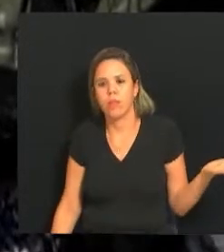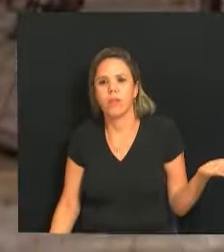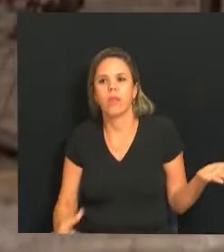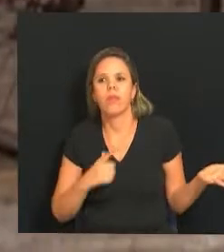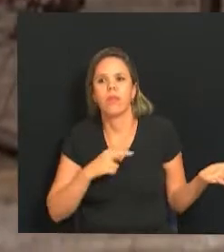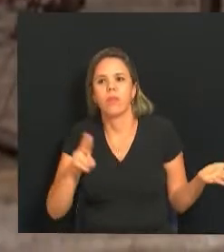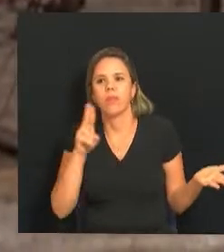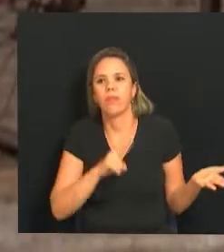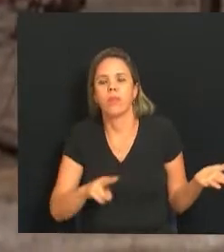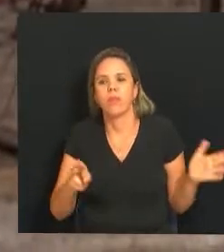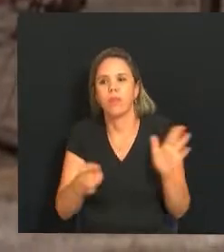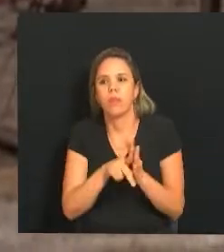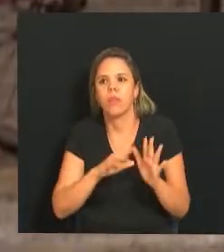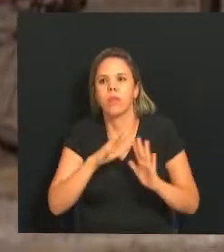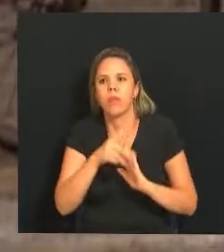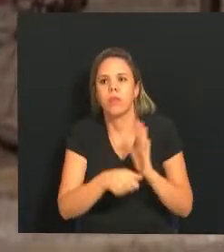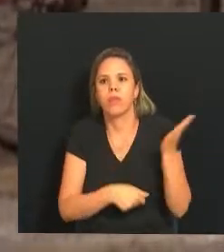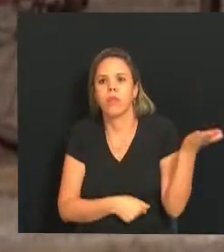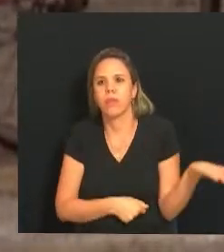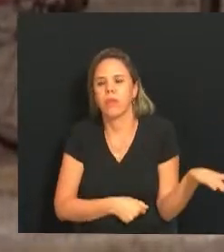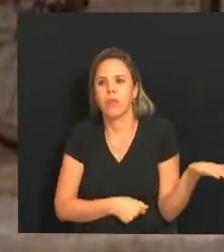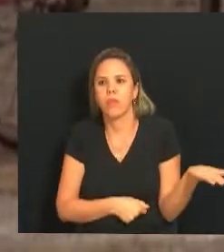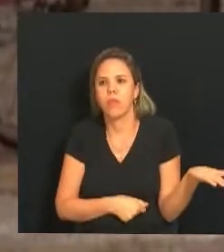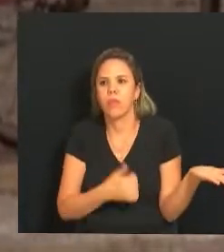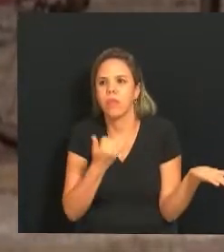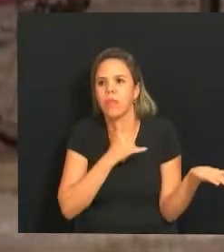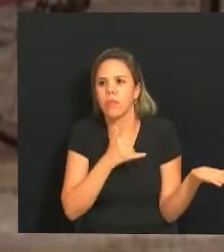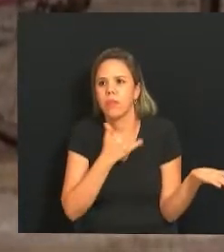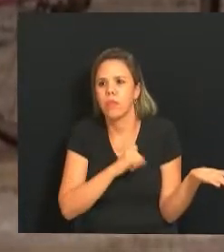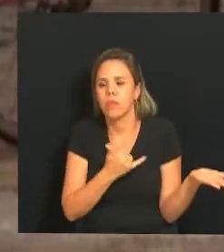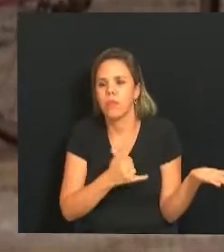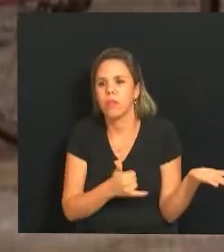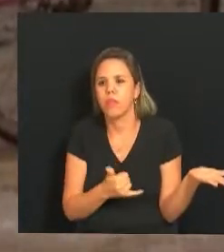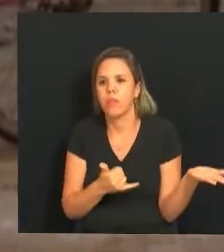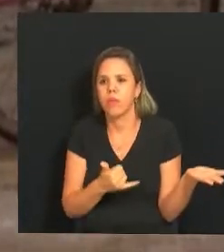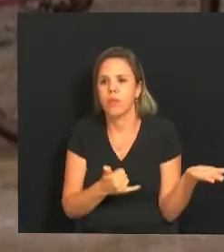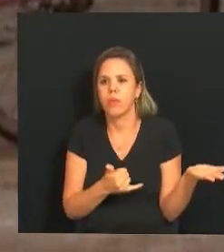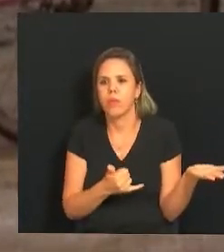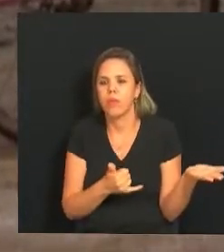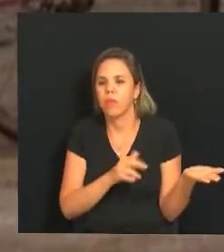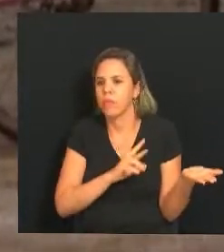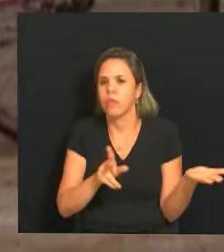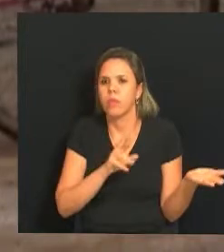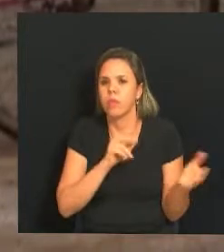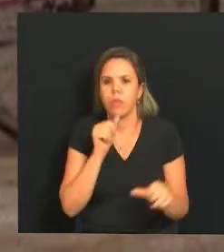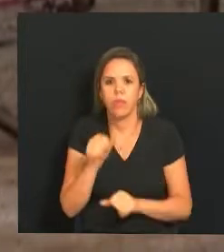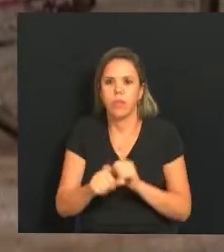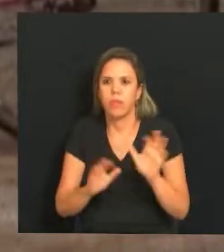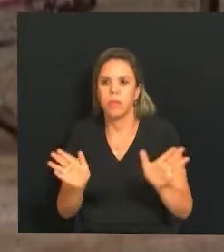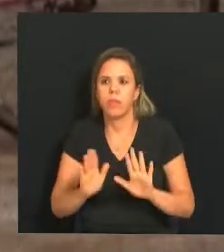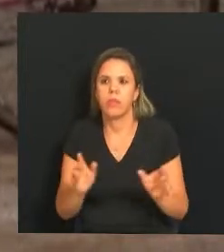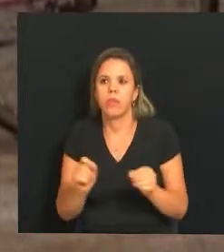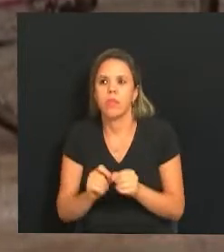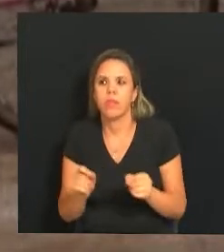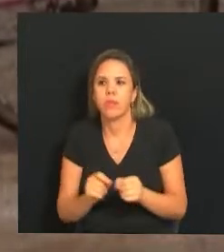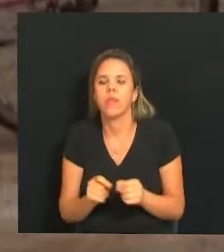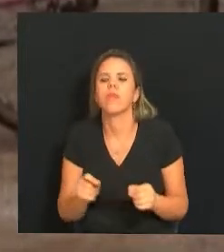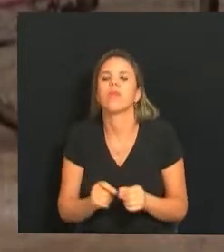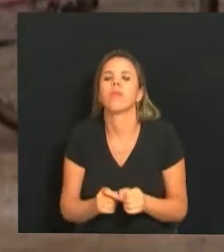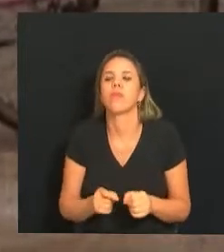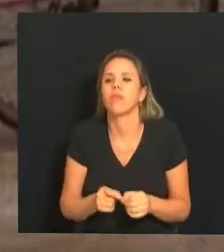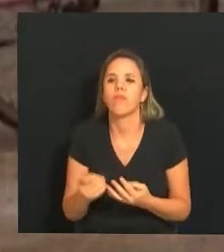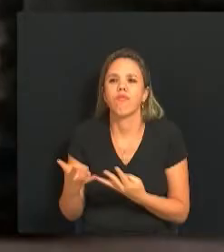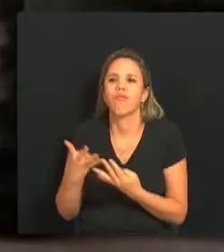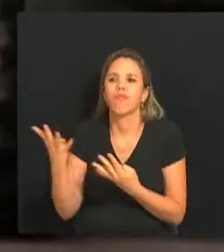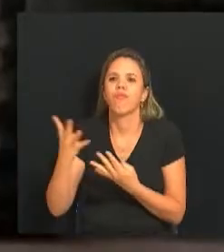usam recursos ambientais, que são as energias provenientes de fontes não renováveis, e isso fazendo com que a emissão de